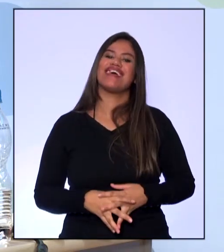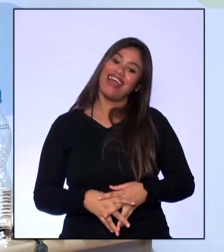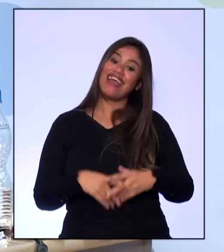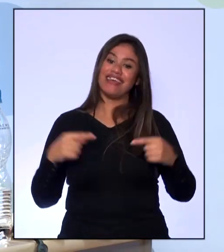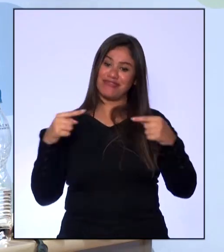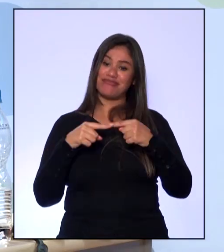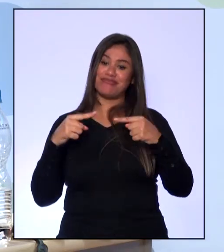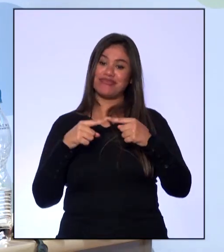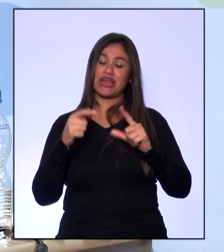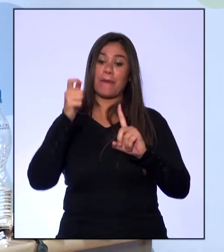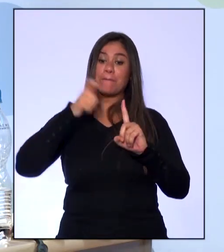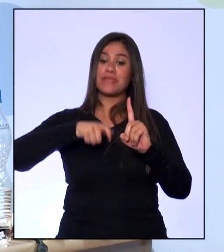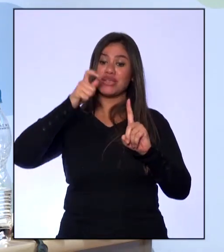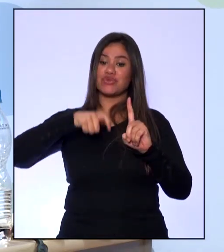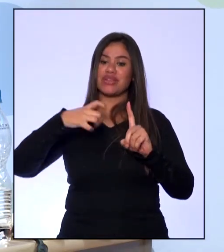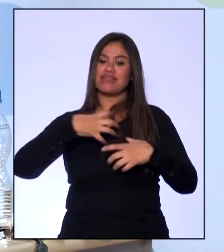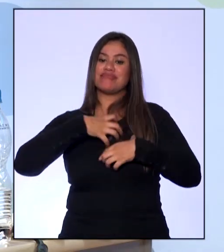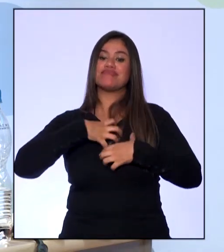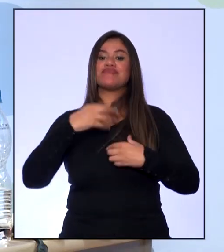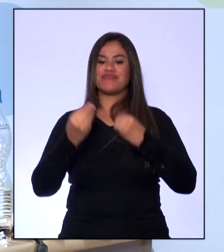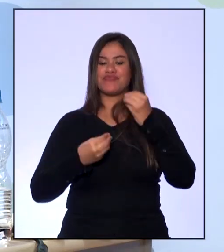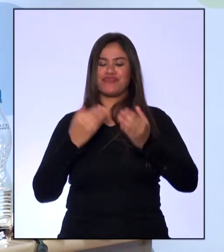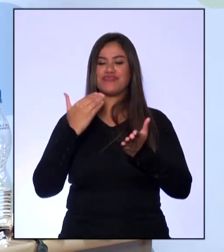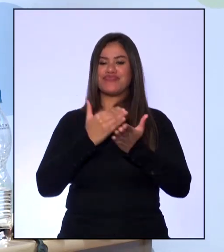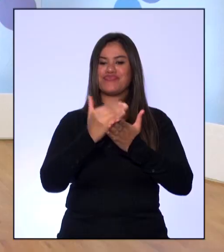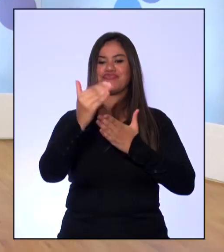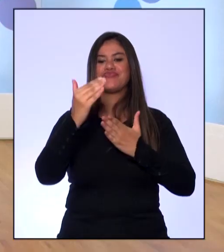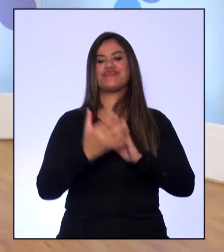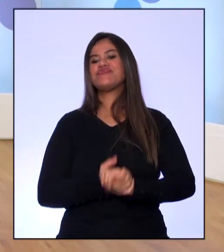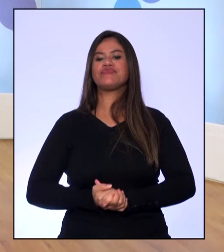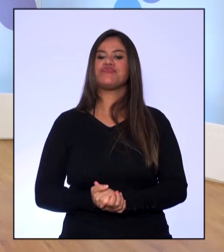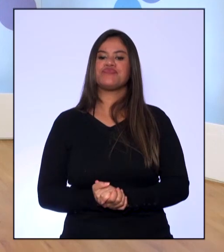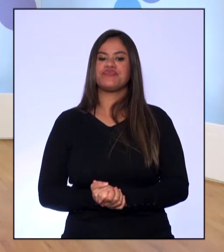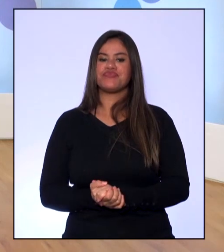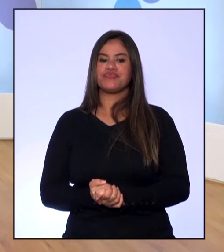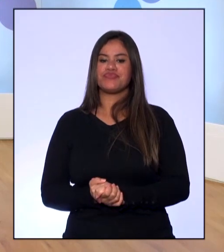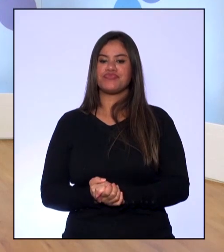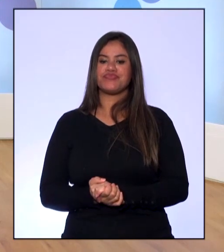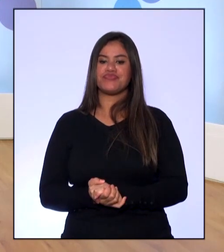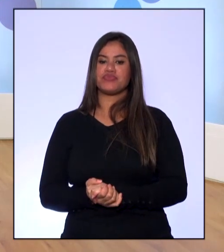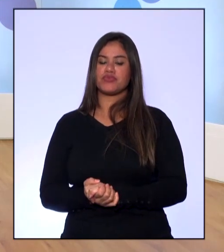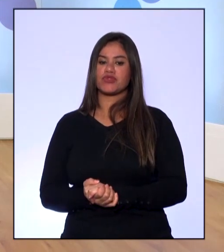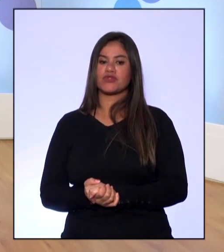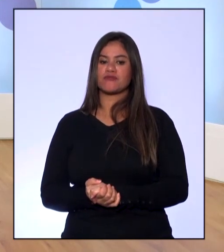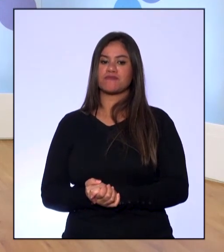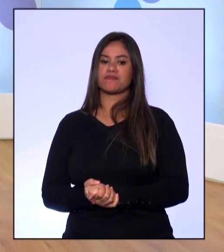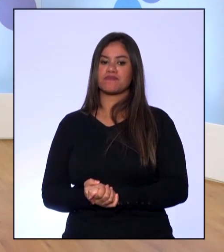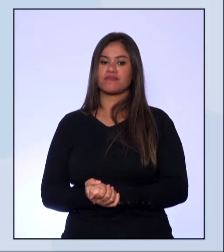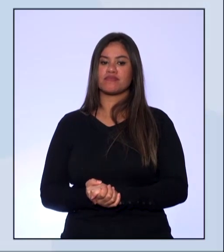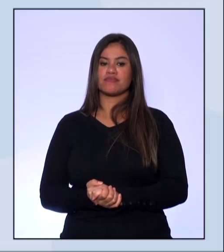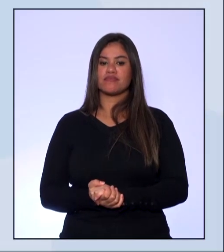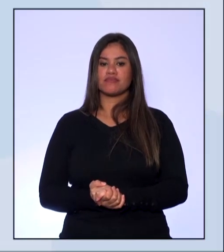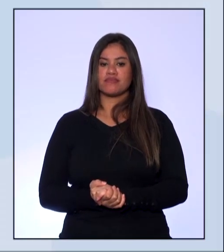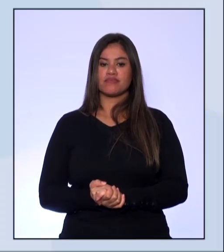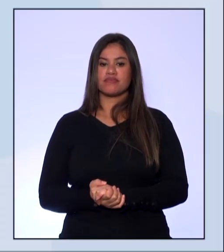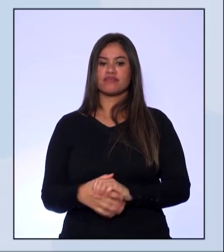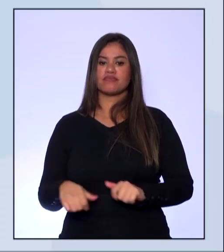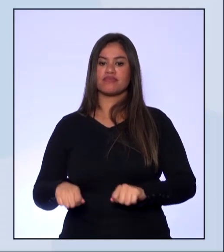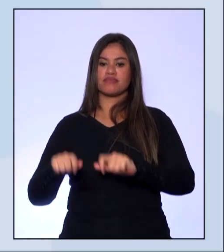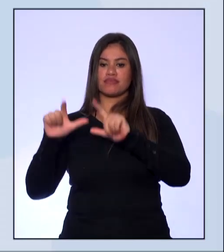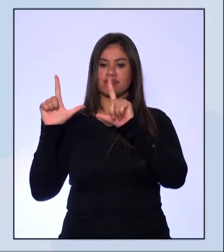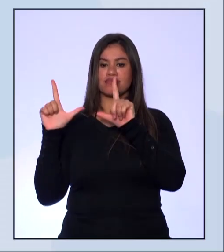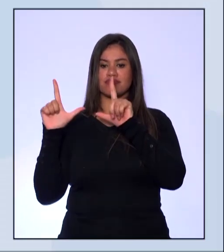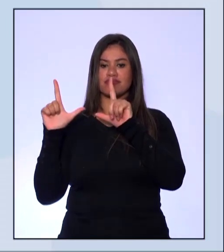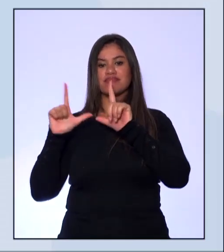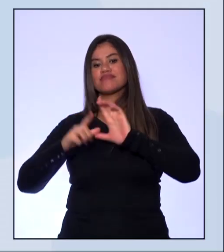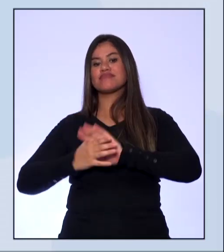quiseram dar para a história. Então a gente vai começar. Eu vou colocar para vocês aí o começo da historinha. Prestem atenção. Na tela a história.